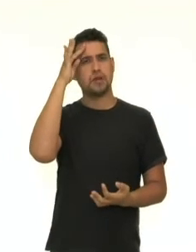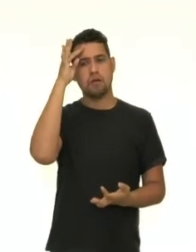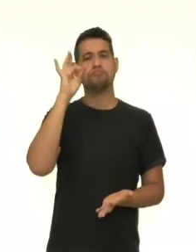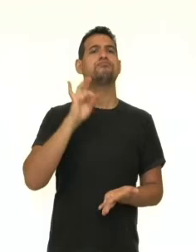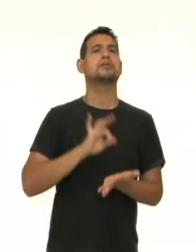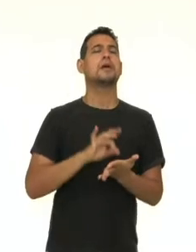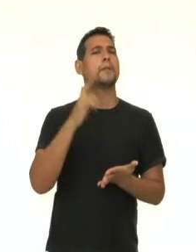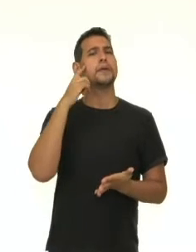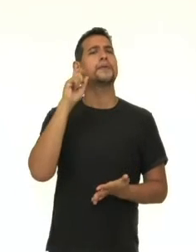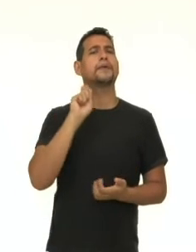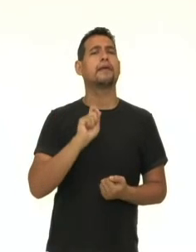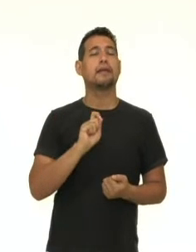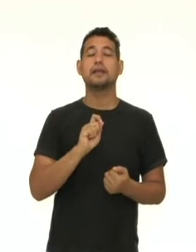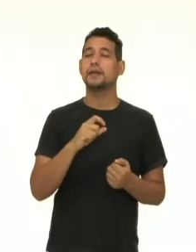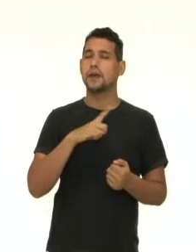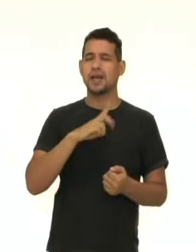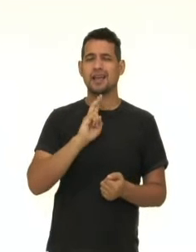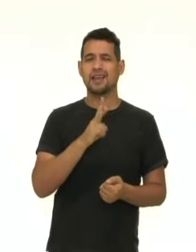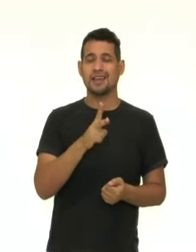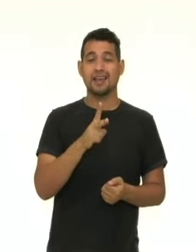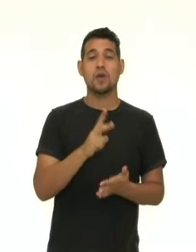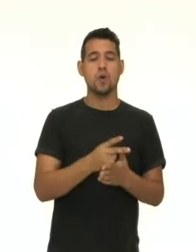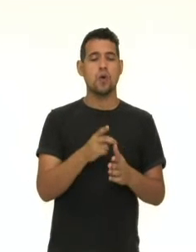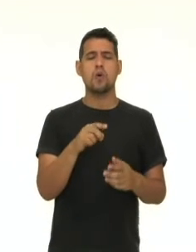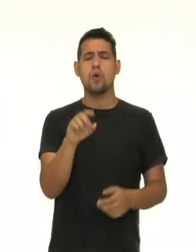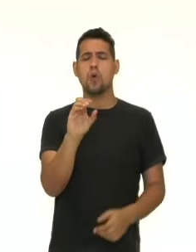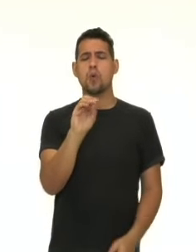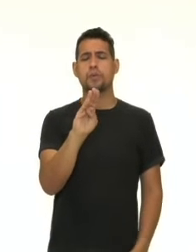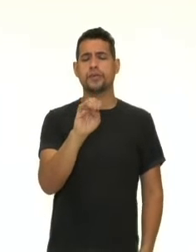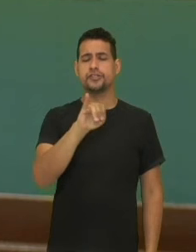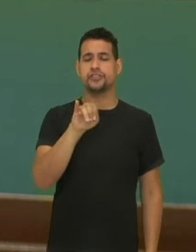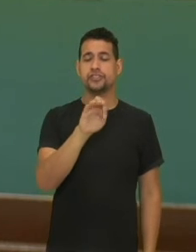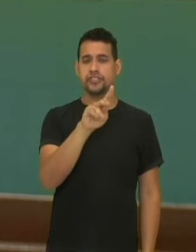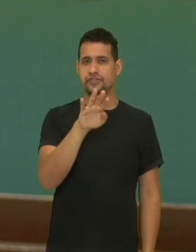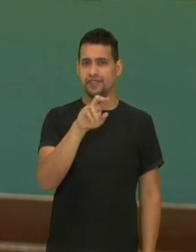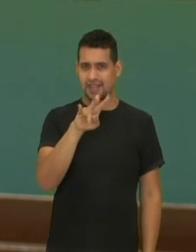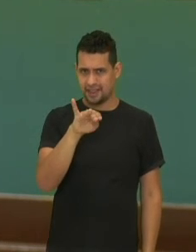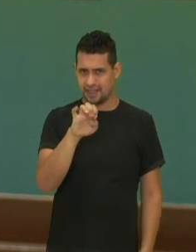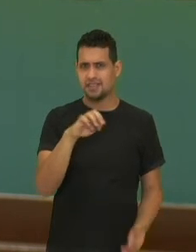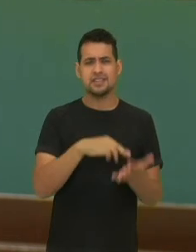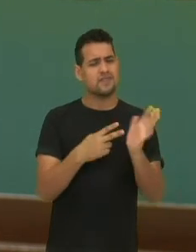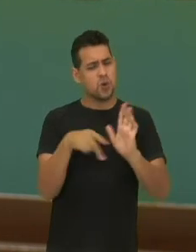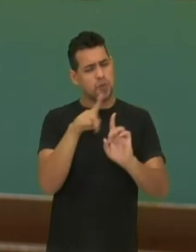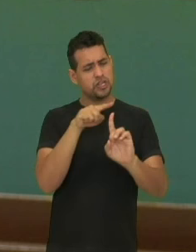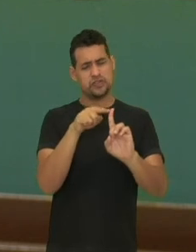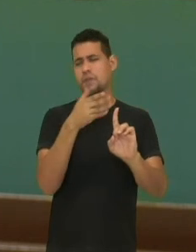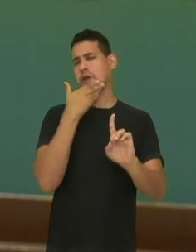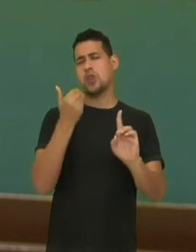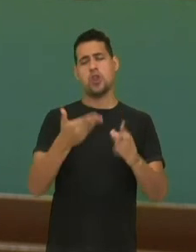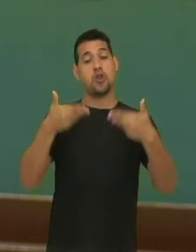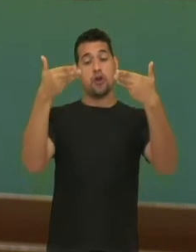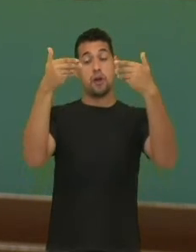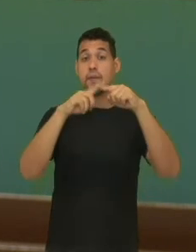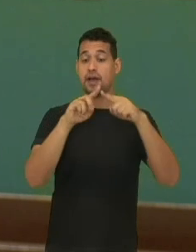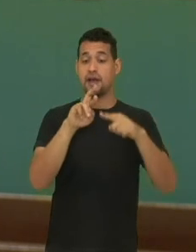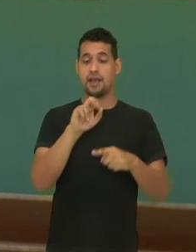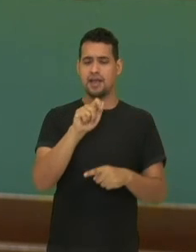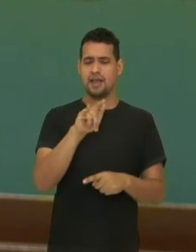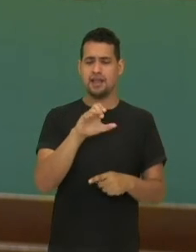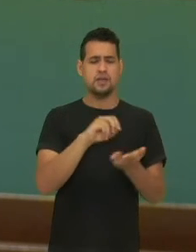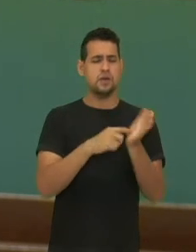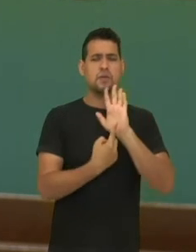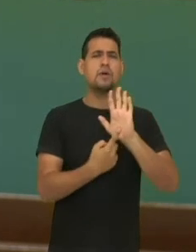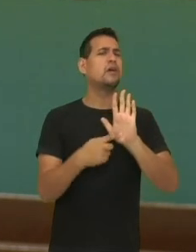quê? A objetividade. Então, quanto mais objetivo, melhor. O realismo apresenta o